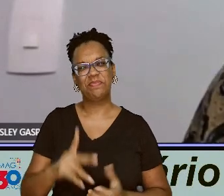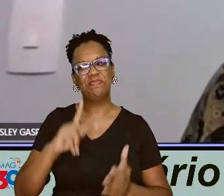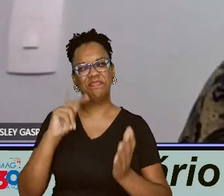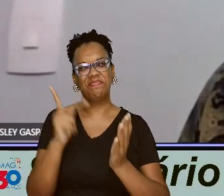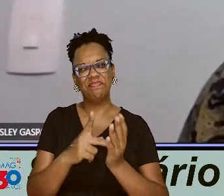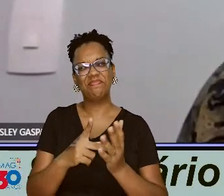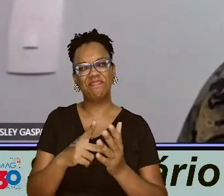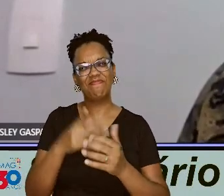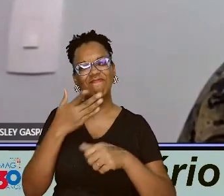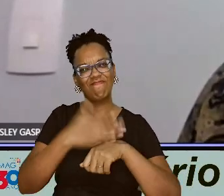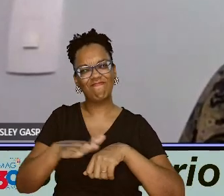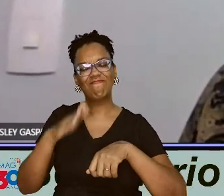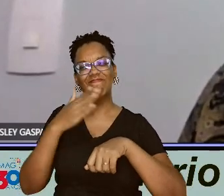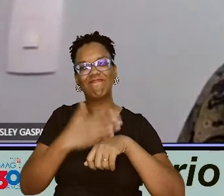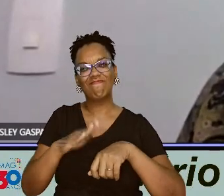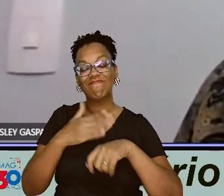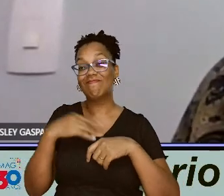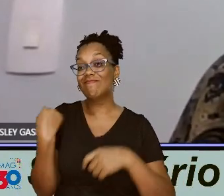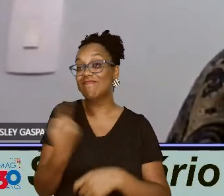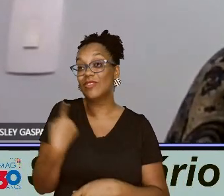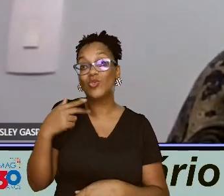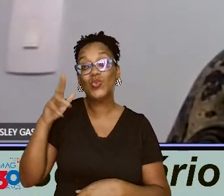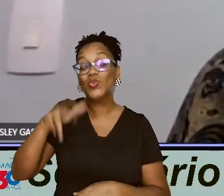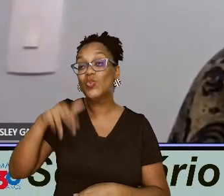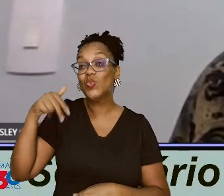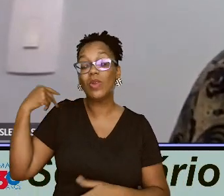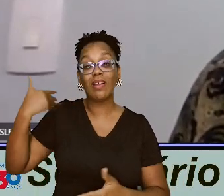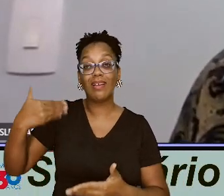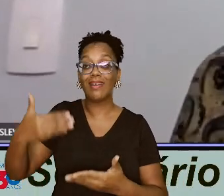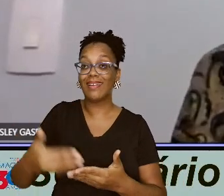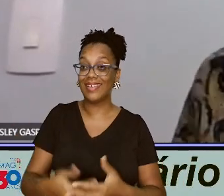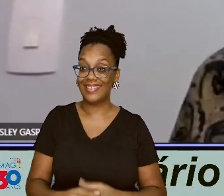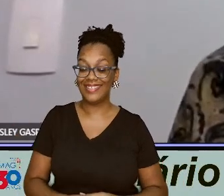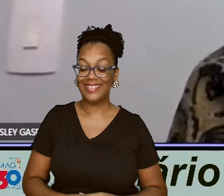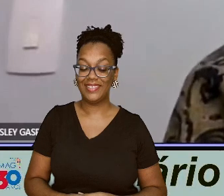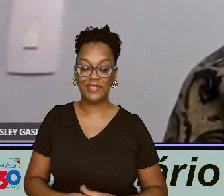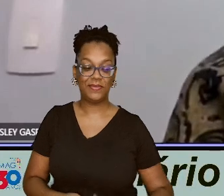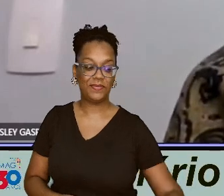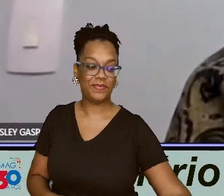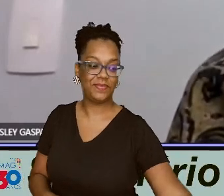um exercício que nós nunca fizemos. Em relação